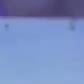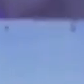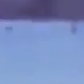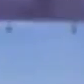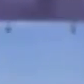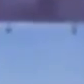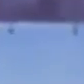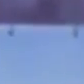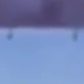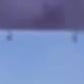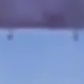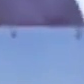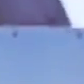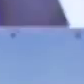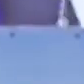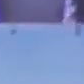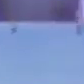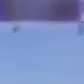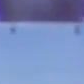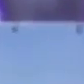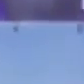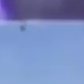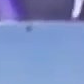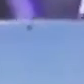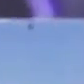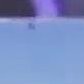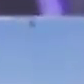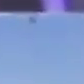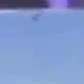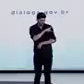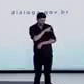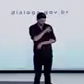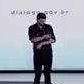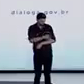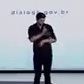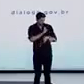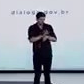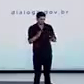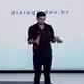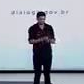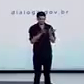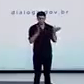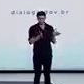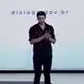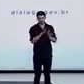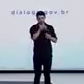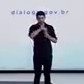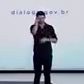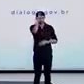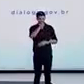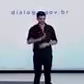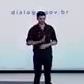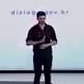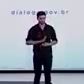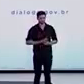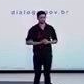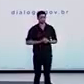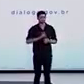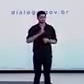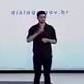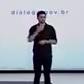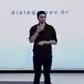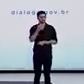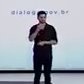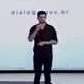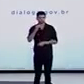O Piauí era considerado o estado mais pobre da federação. Em